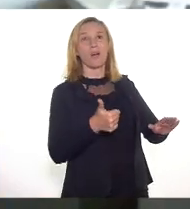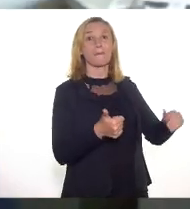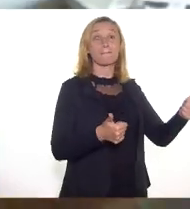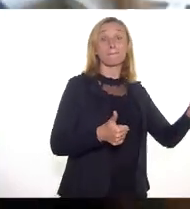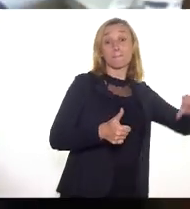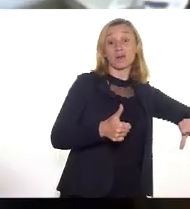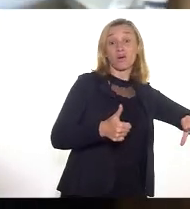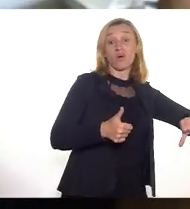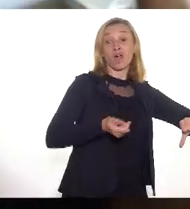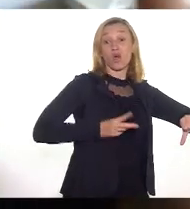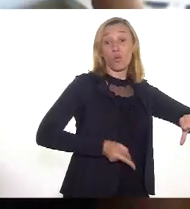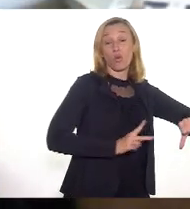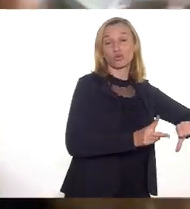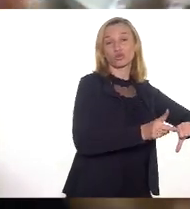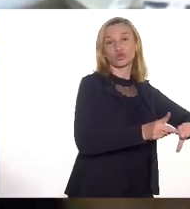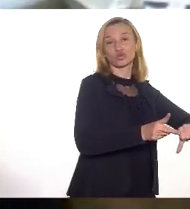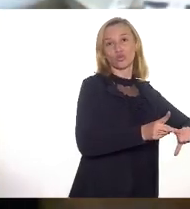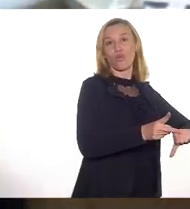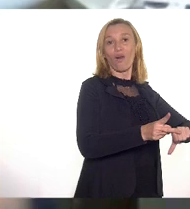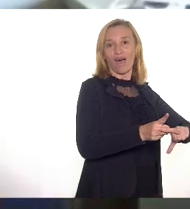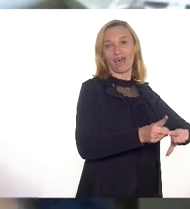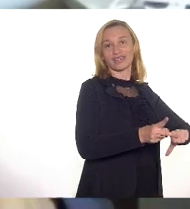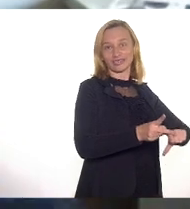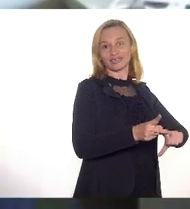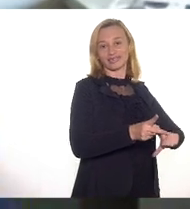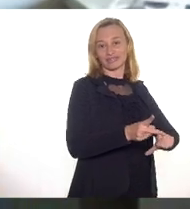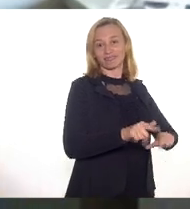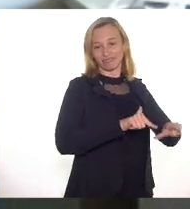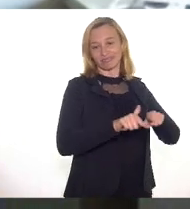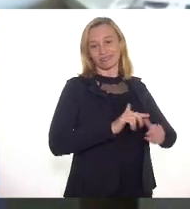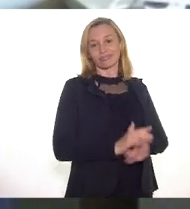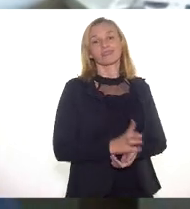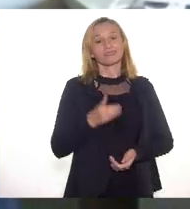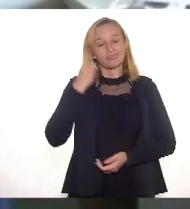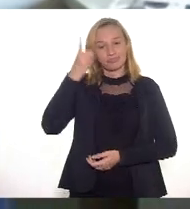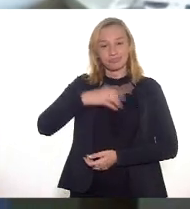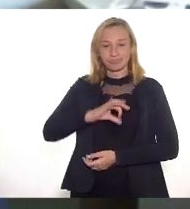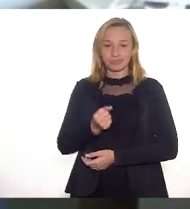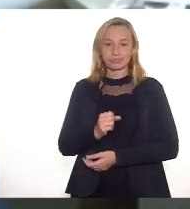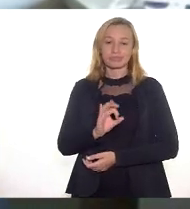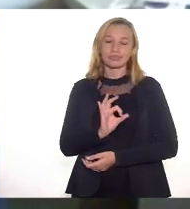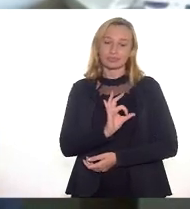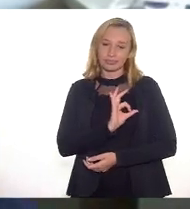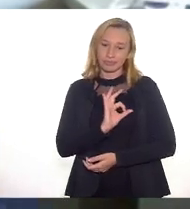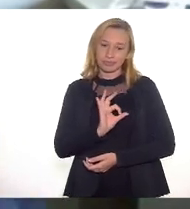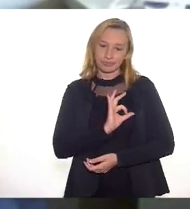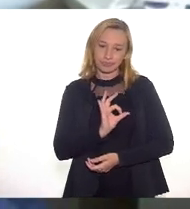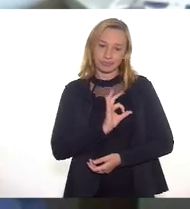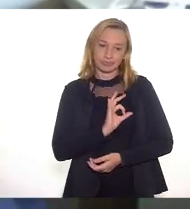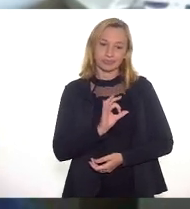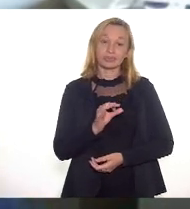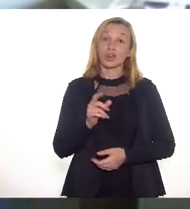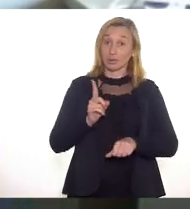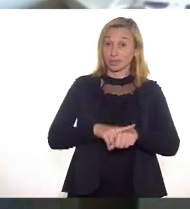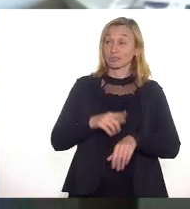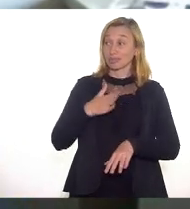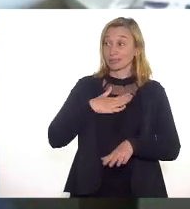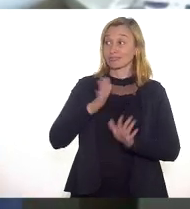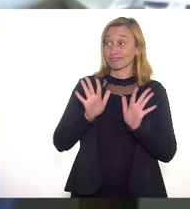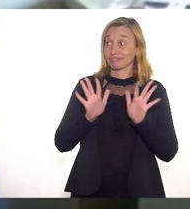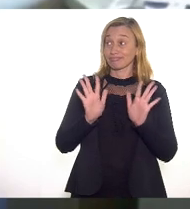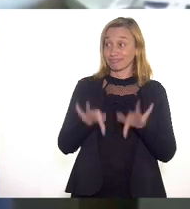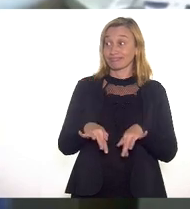da continuidade que deixa de existir. Deputada Marta Rocha já me olhou sério, é sinal que o meu tempo acabou.